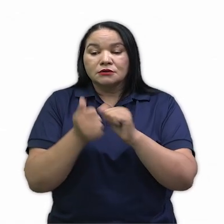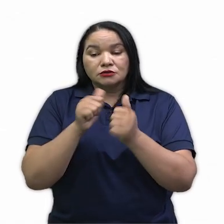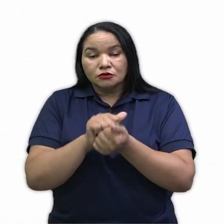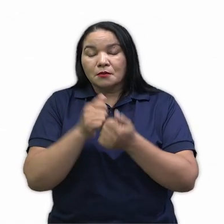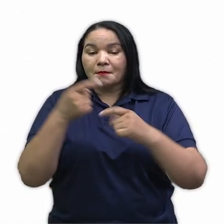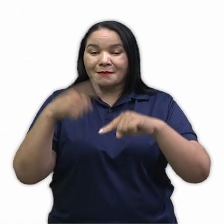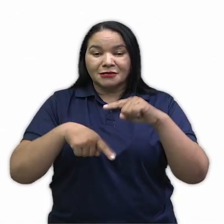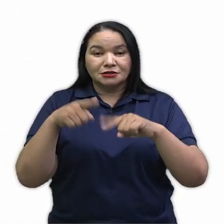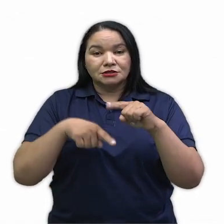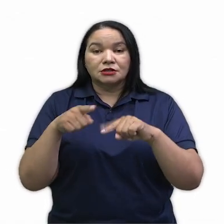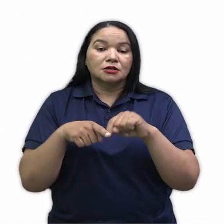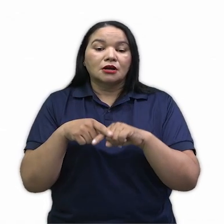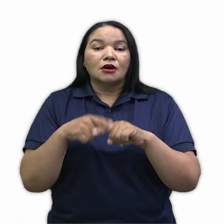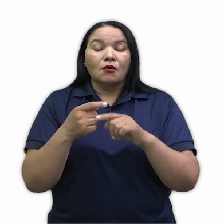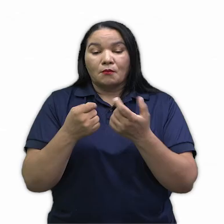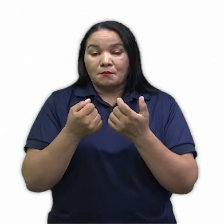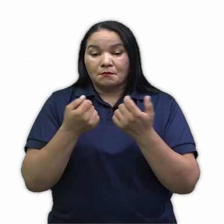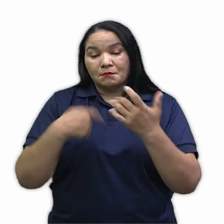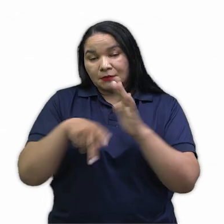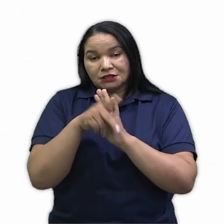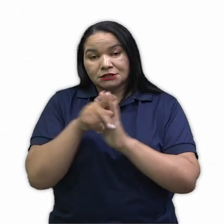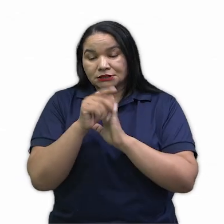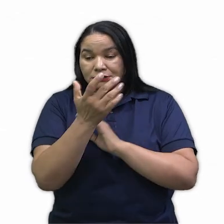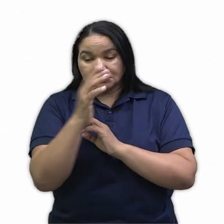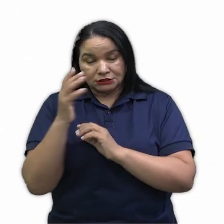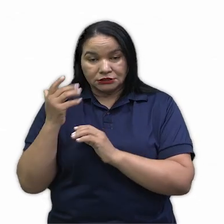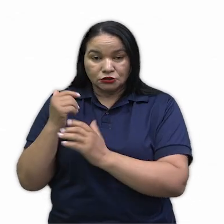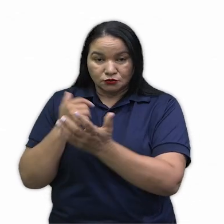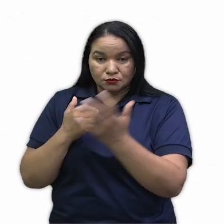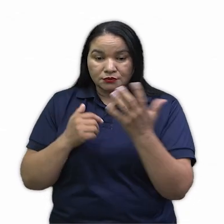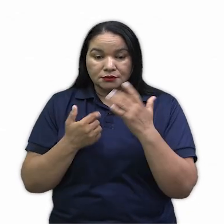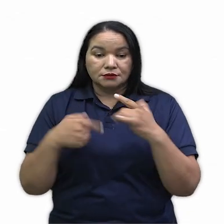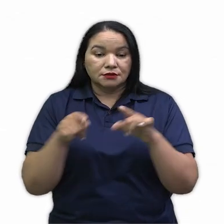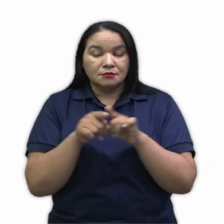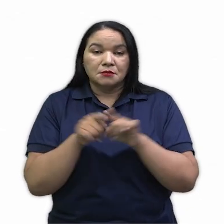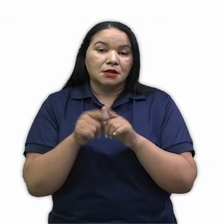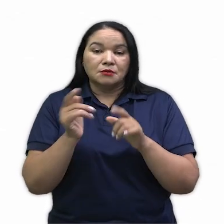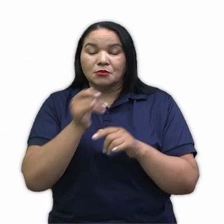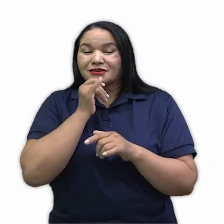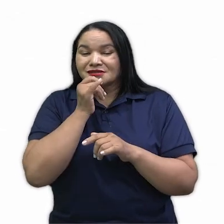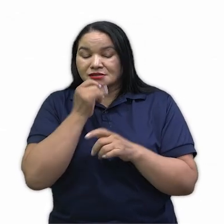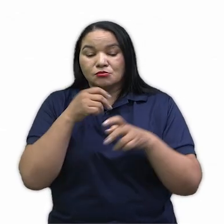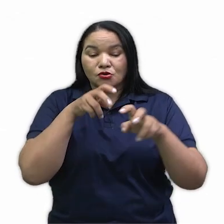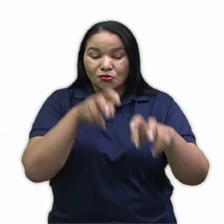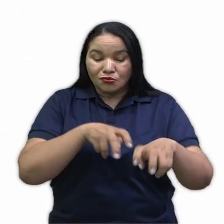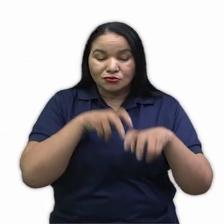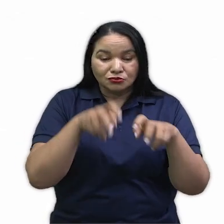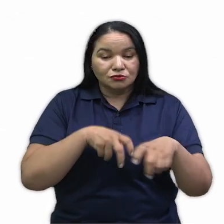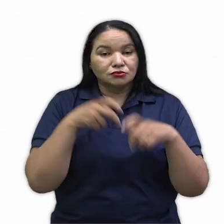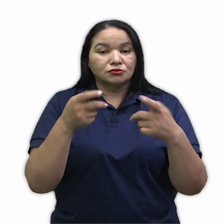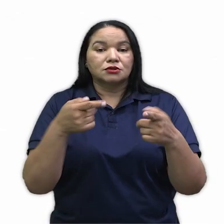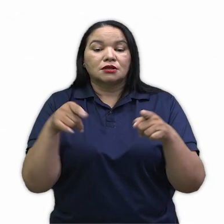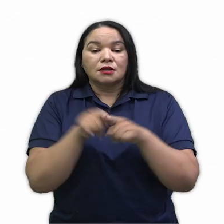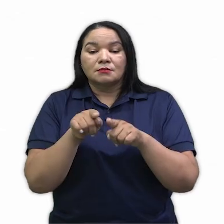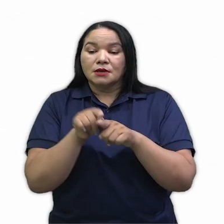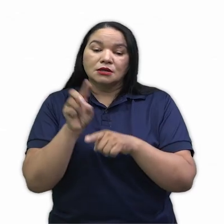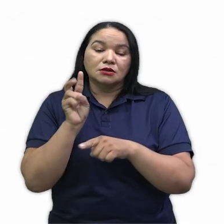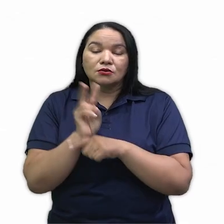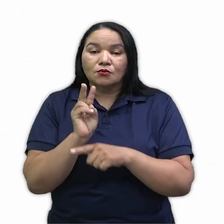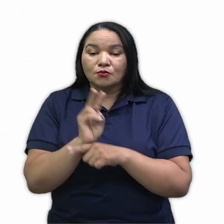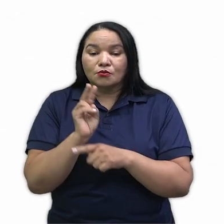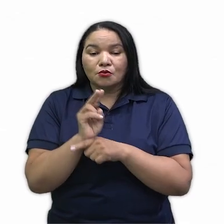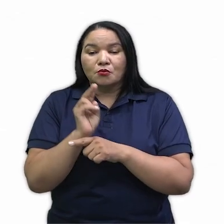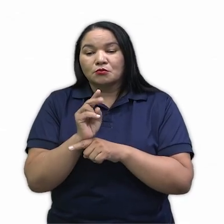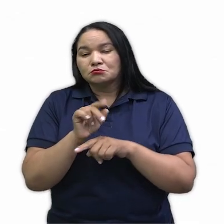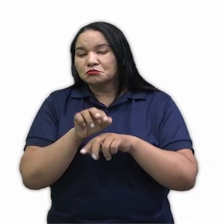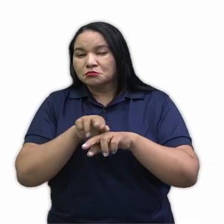produtos que vêm de onde? Da natureza, do meio ambiente, né? Da parte da agricultura, da pecuária, tá certo?